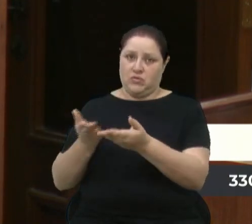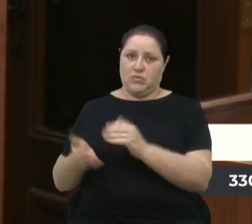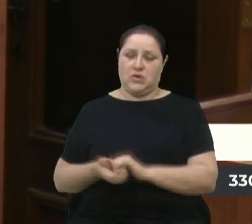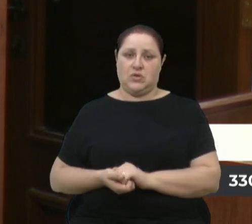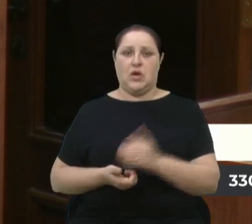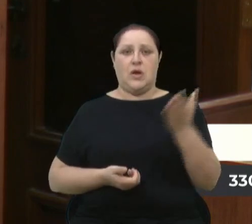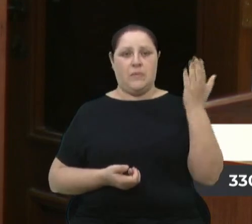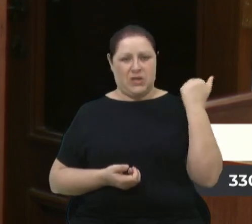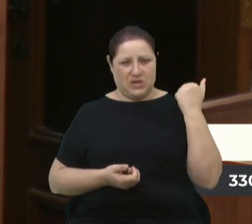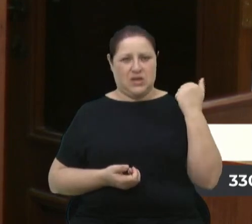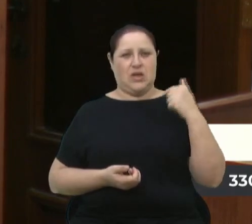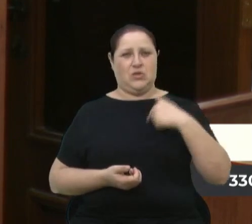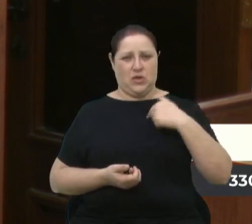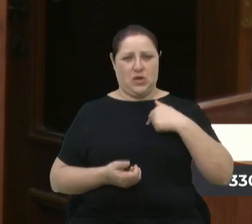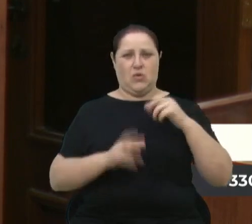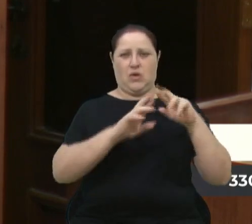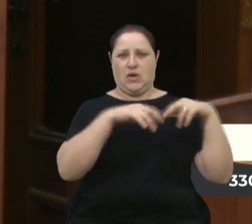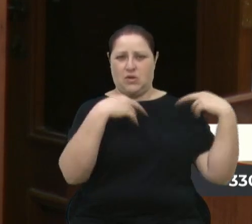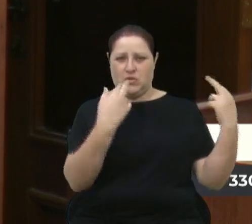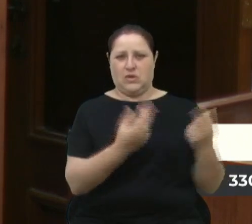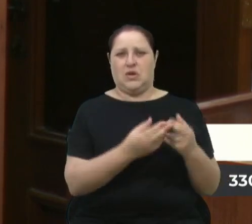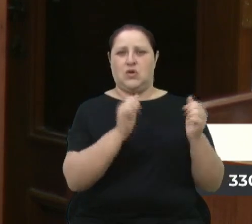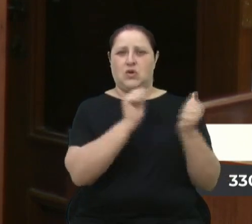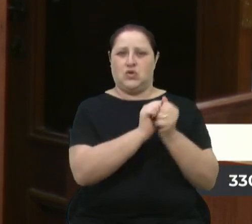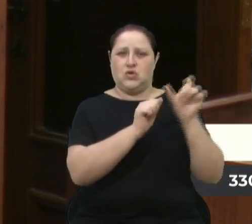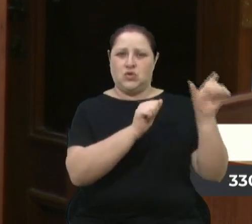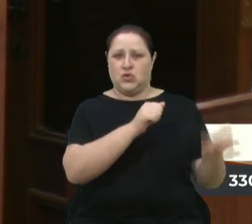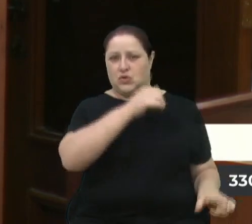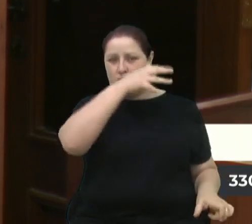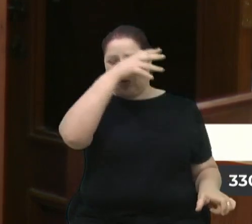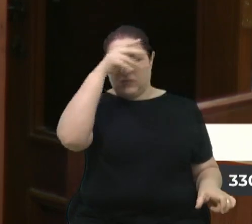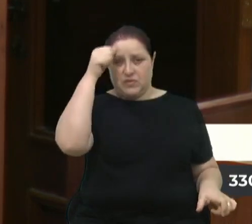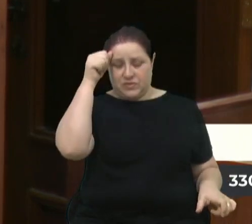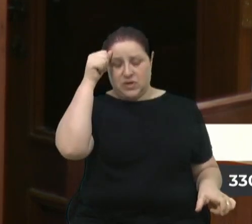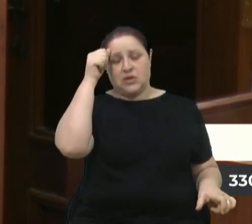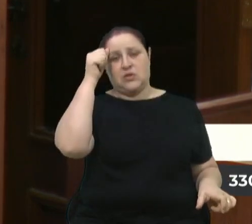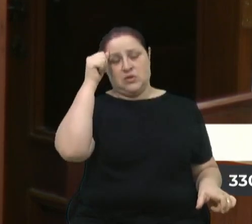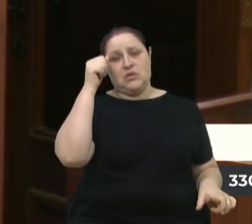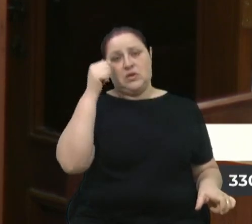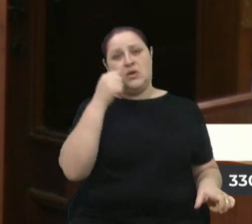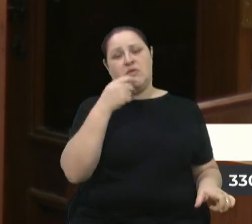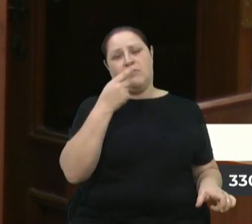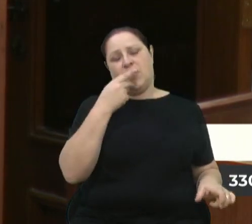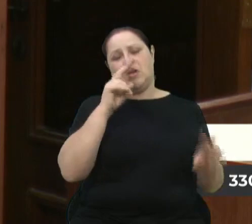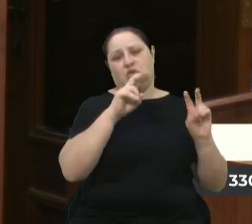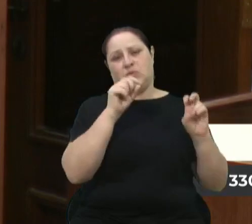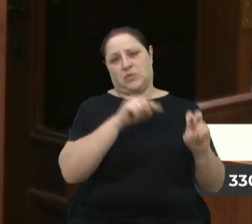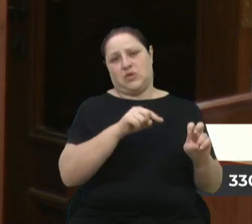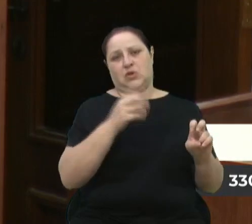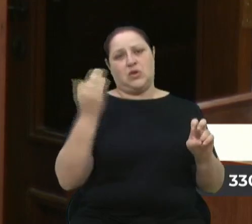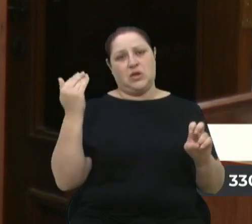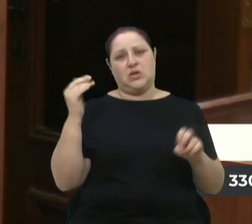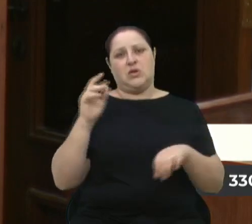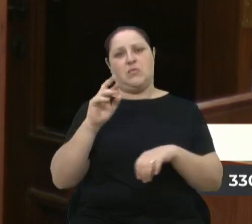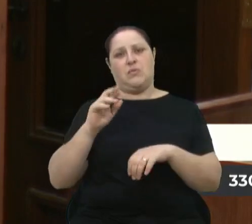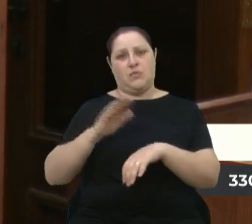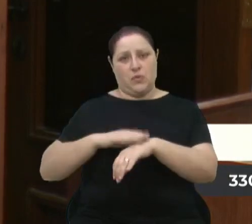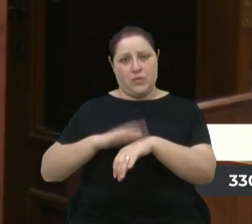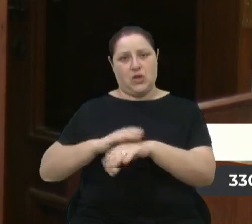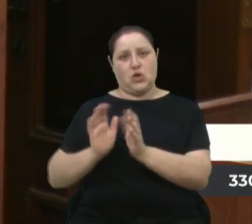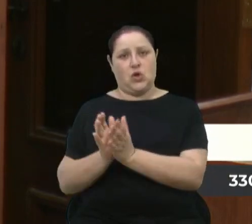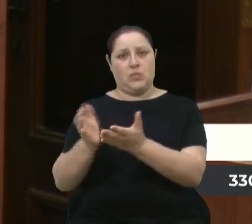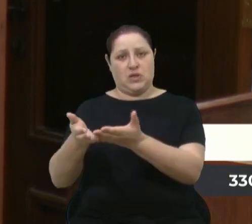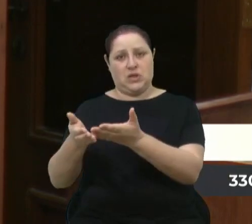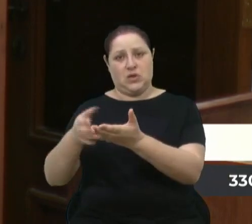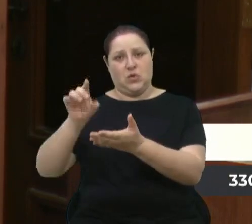com o prefeito, ao longo da atuação aqui na legislatura, era falando disso, num momento em que a comissão de diretores se manifestou, e